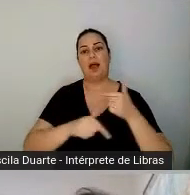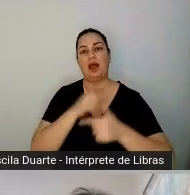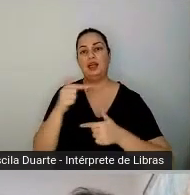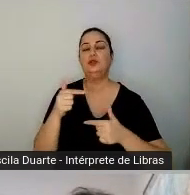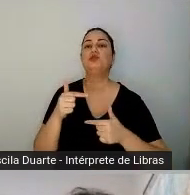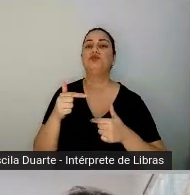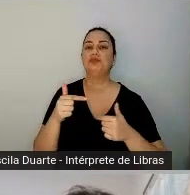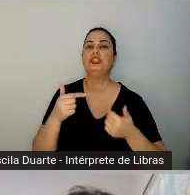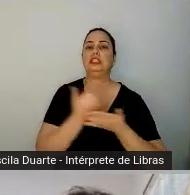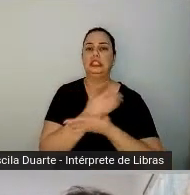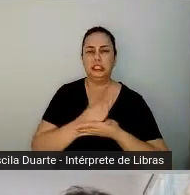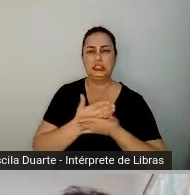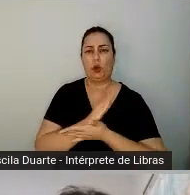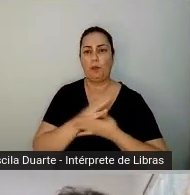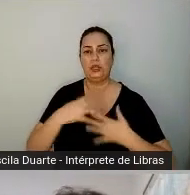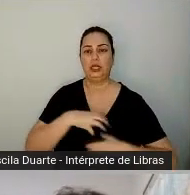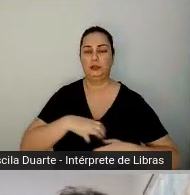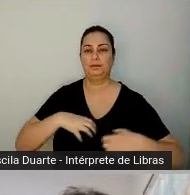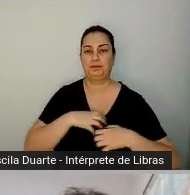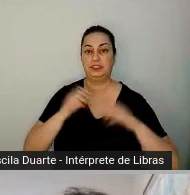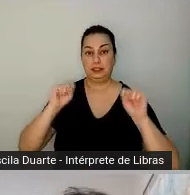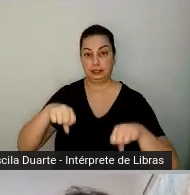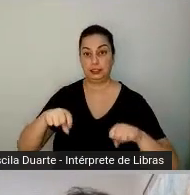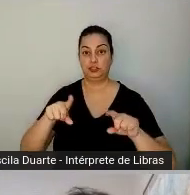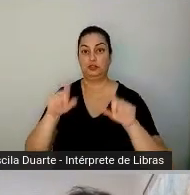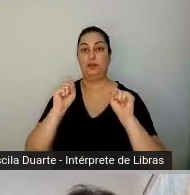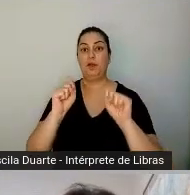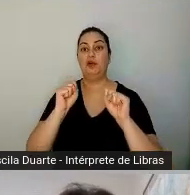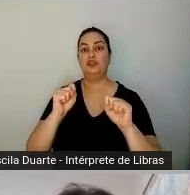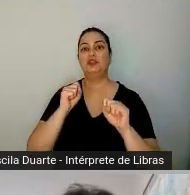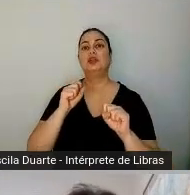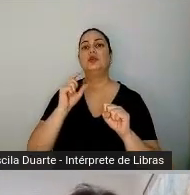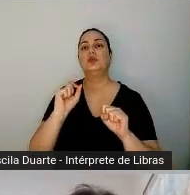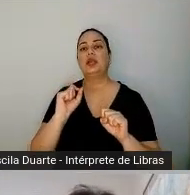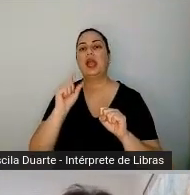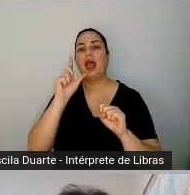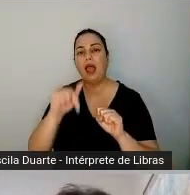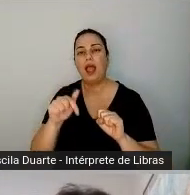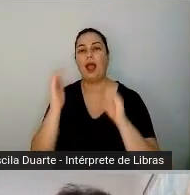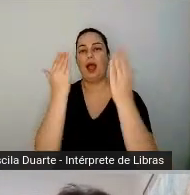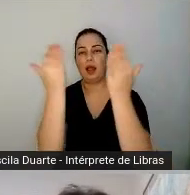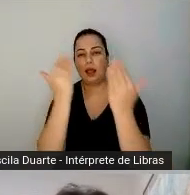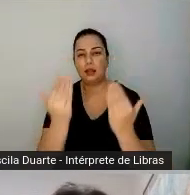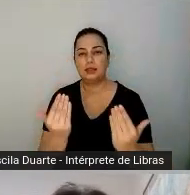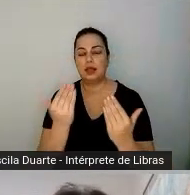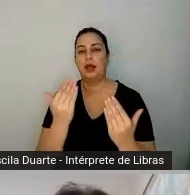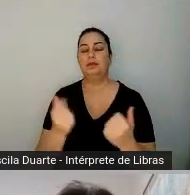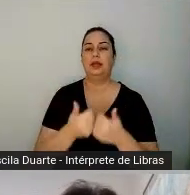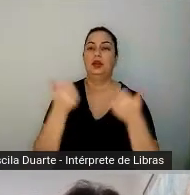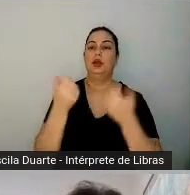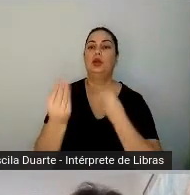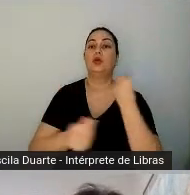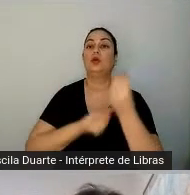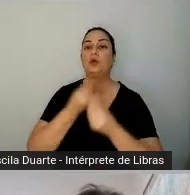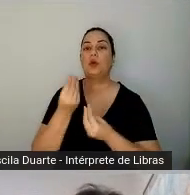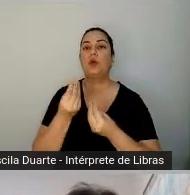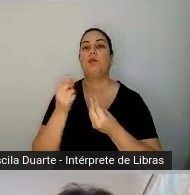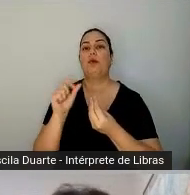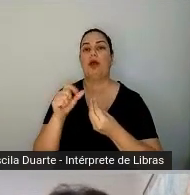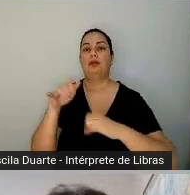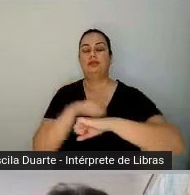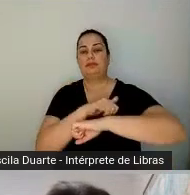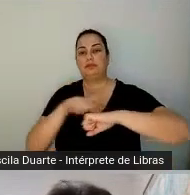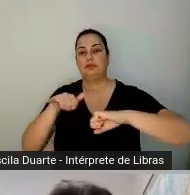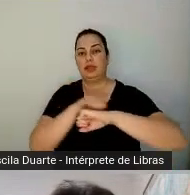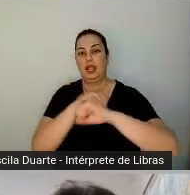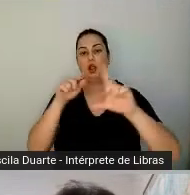pode estudar melhor esses argumentos, né? Como é que é construído o gráfico de pizza, quais são os argumentos que eles usam e